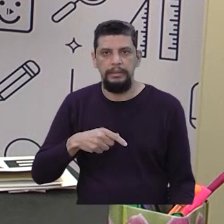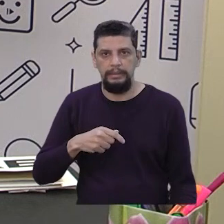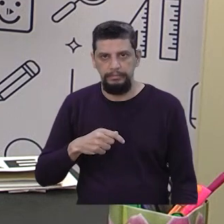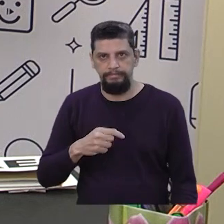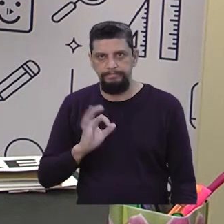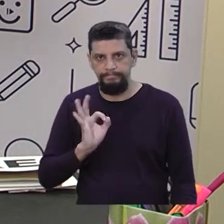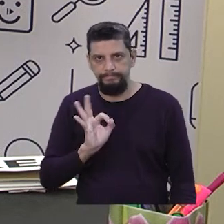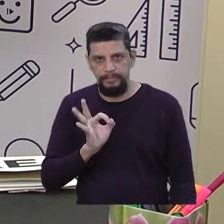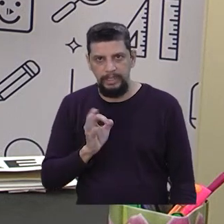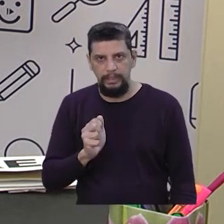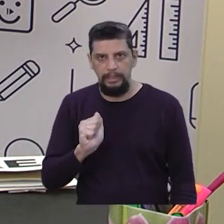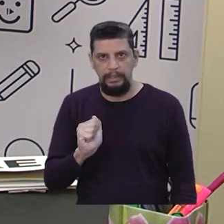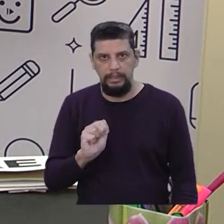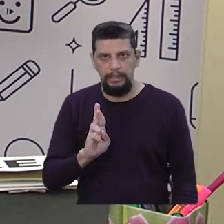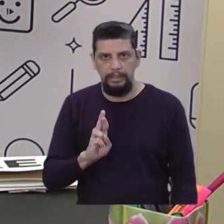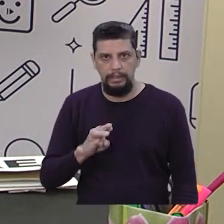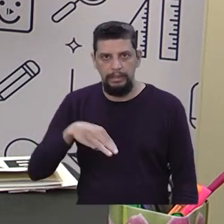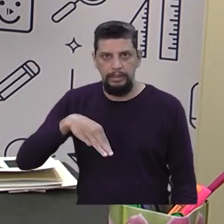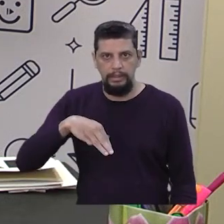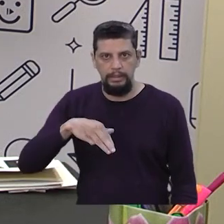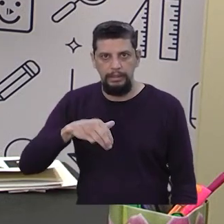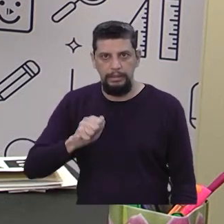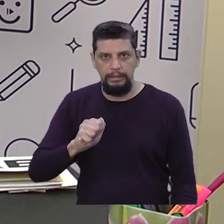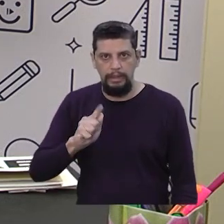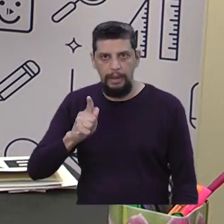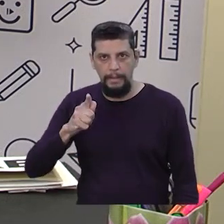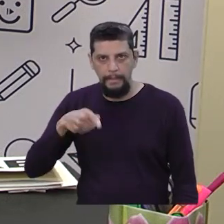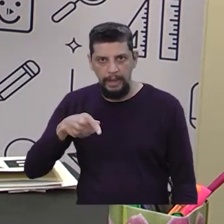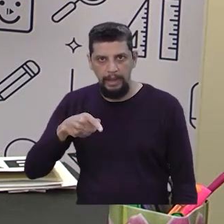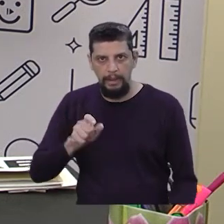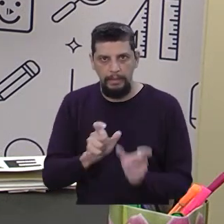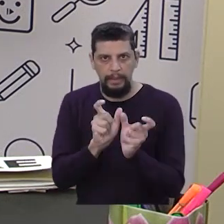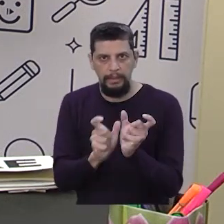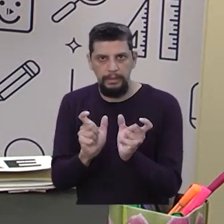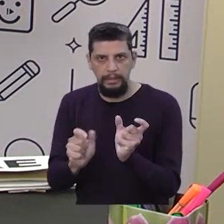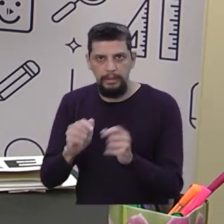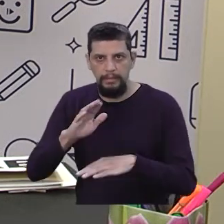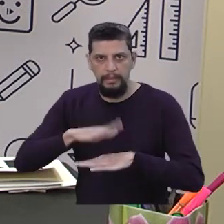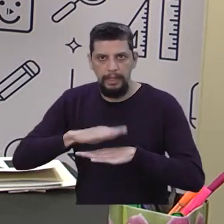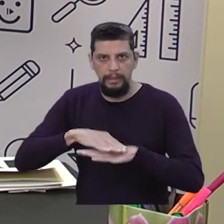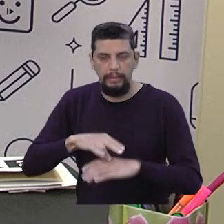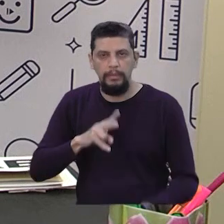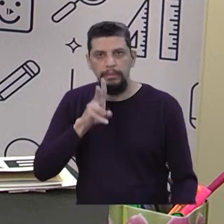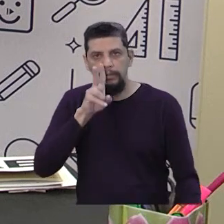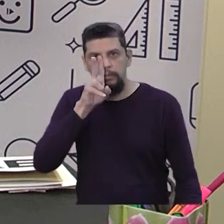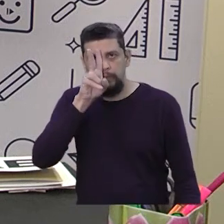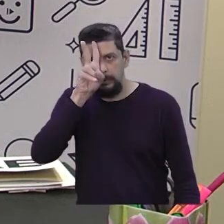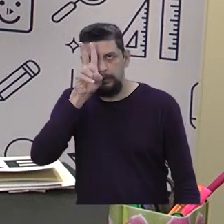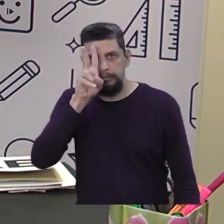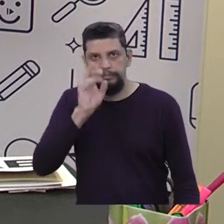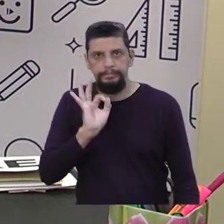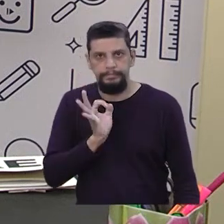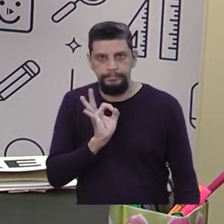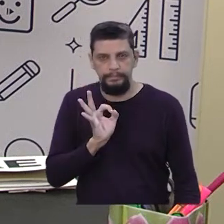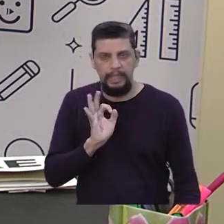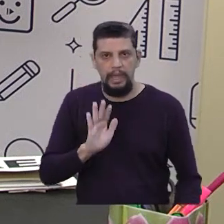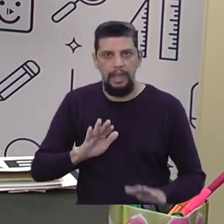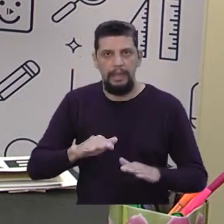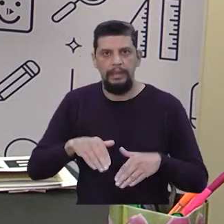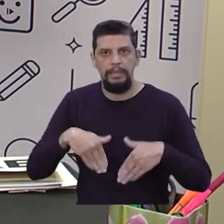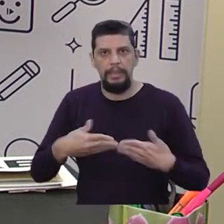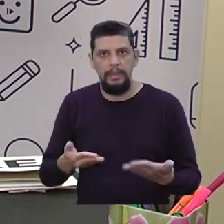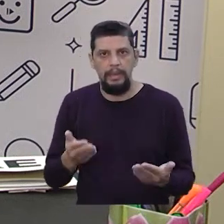M. Então, ar-ma. Para a sílaba ficar mais forte, senão ia ficar armário.